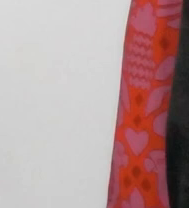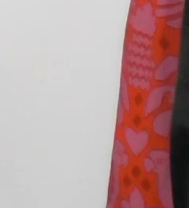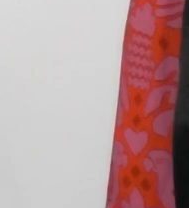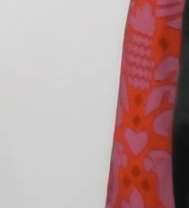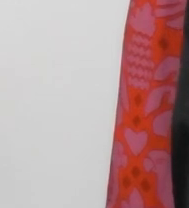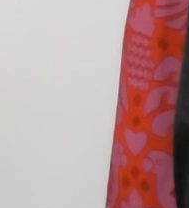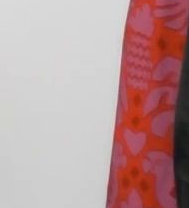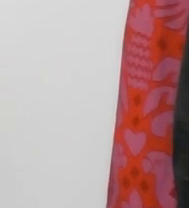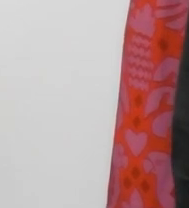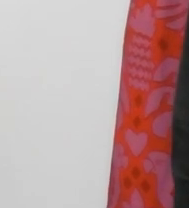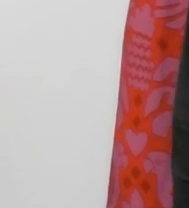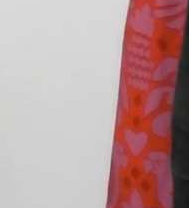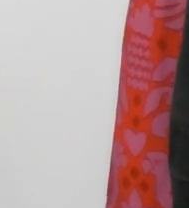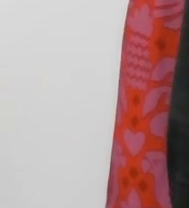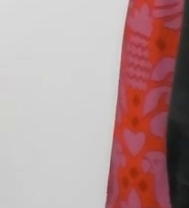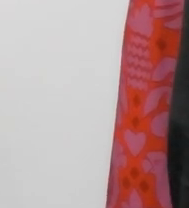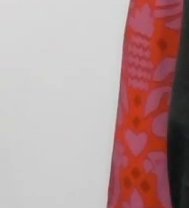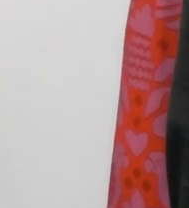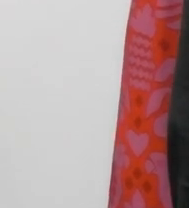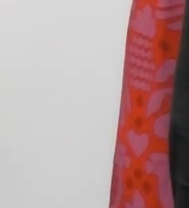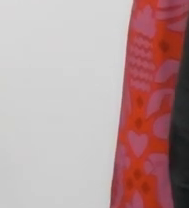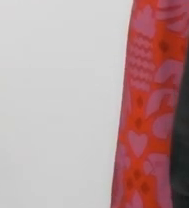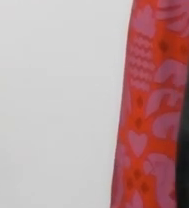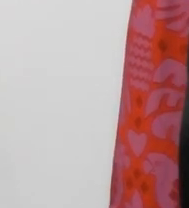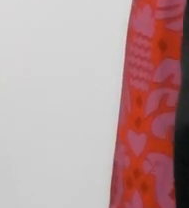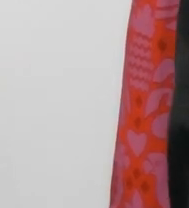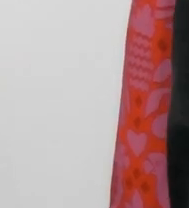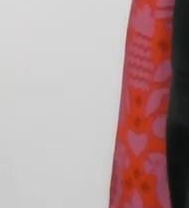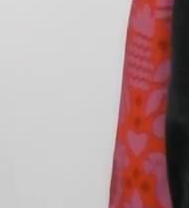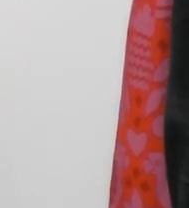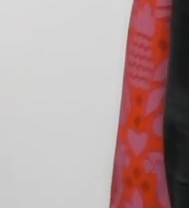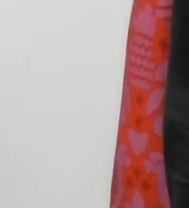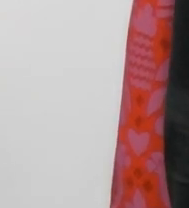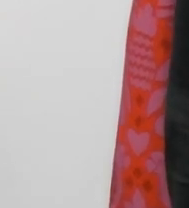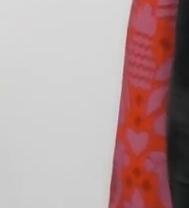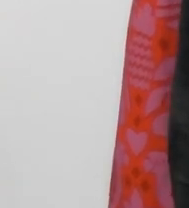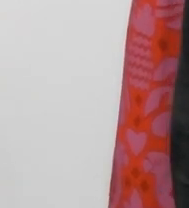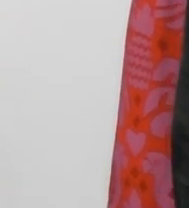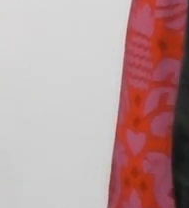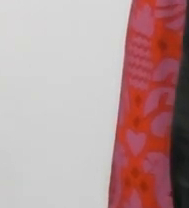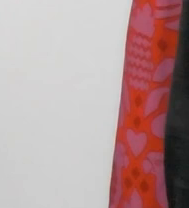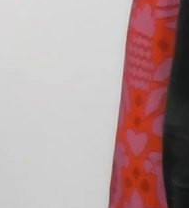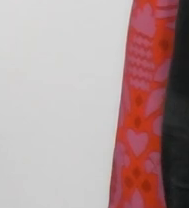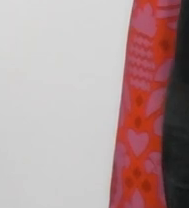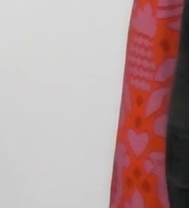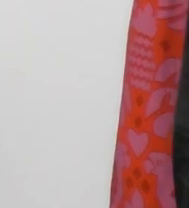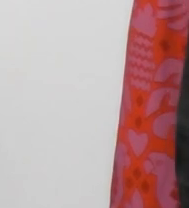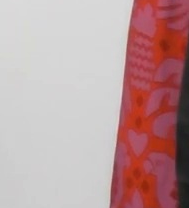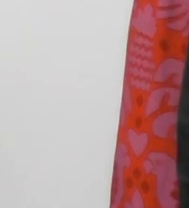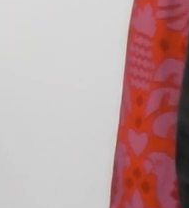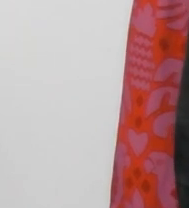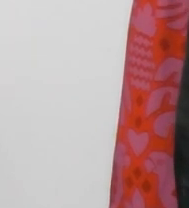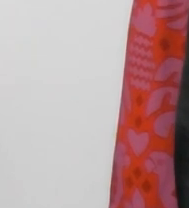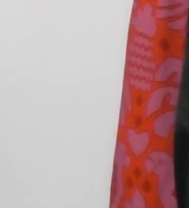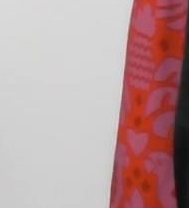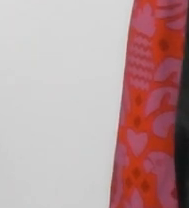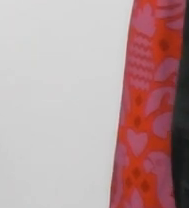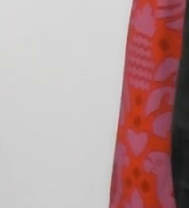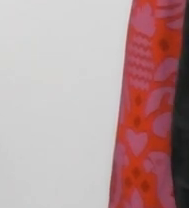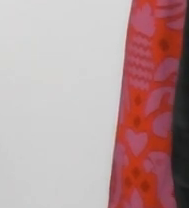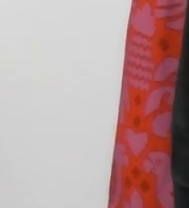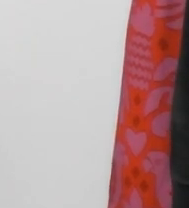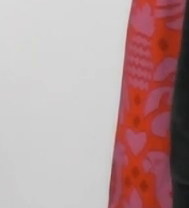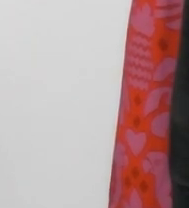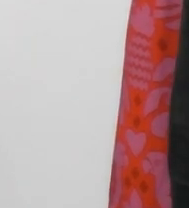justiça e aí eu fui enviada para essa Clínica aí sim eu ganhei o direito de fazer por rebolso reembolso esse que tá atrasado